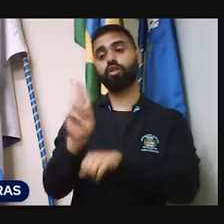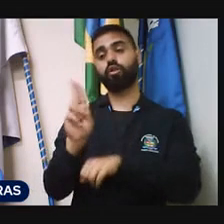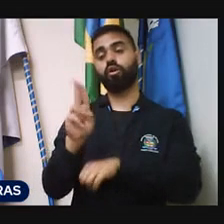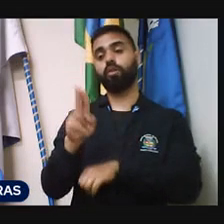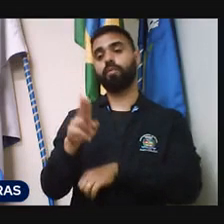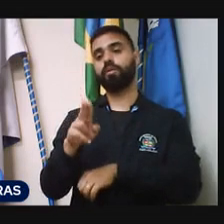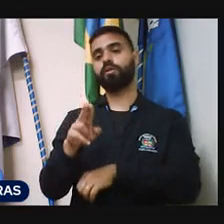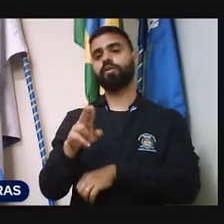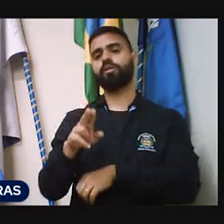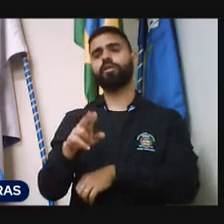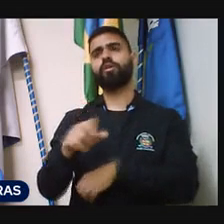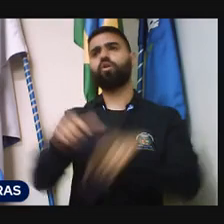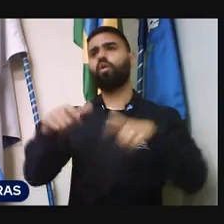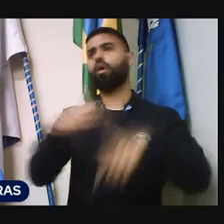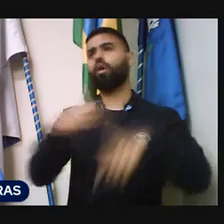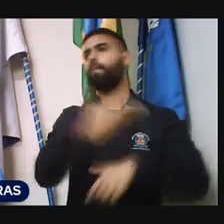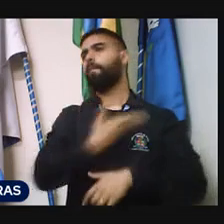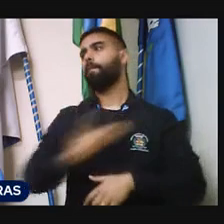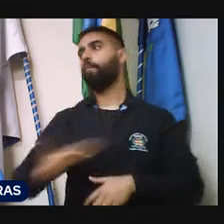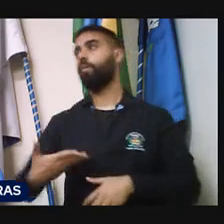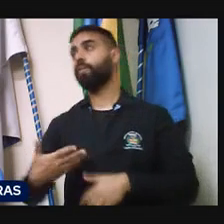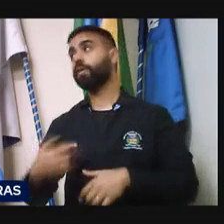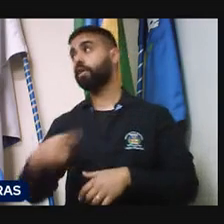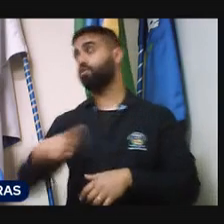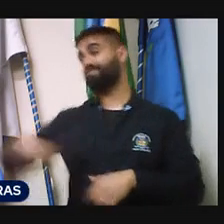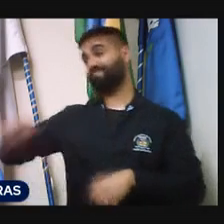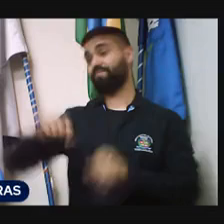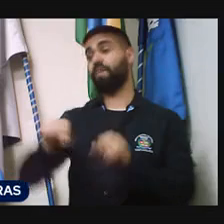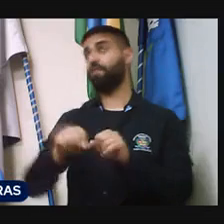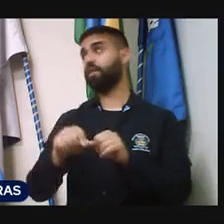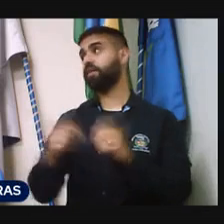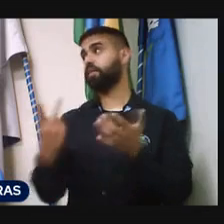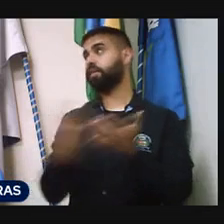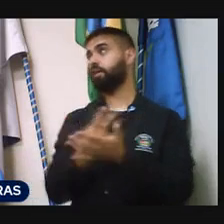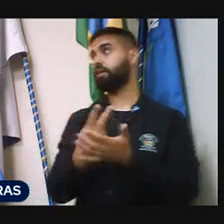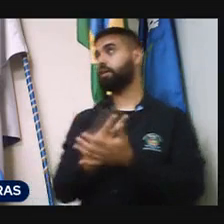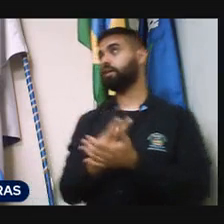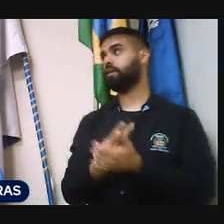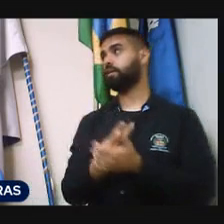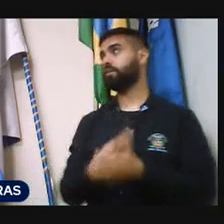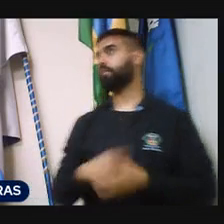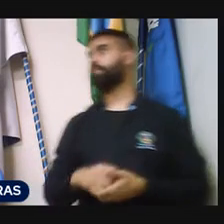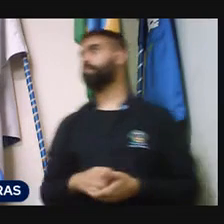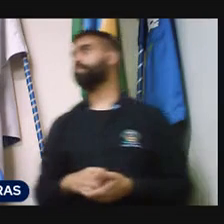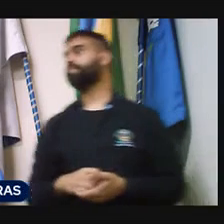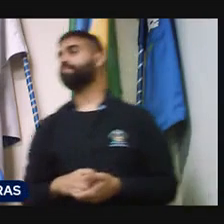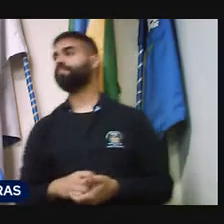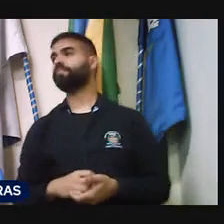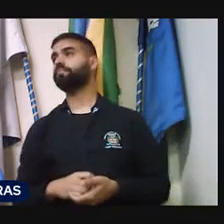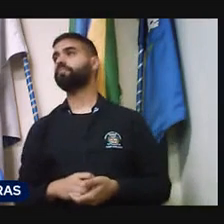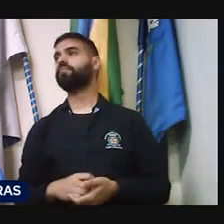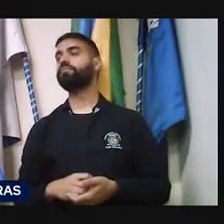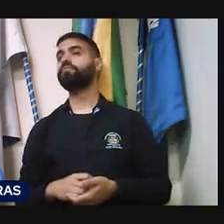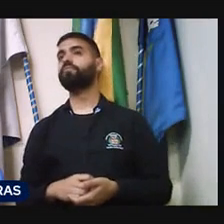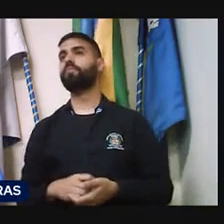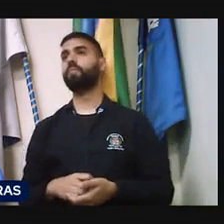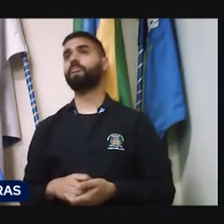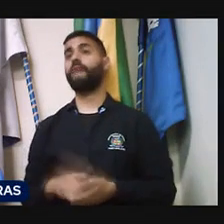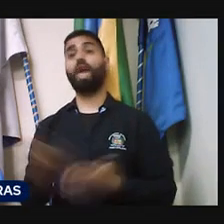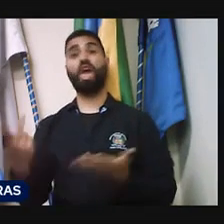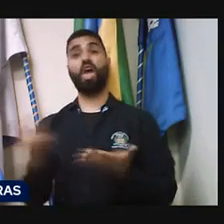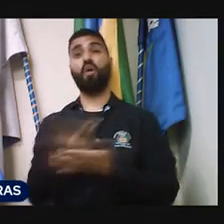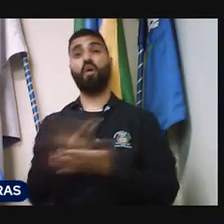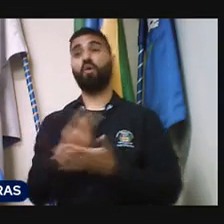público e a gente está comentando esse erro Esse é um erro que é para gente é chato